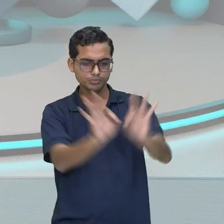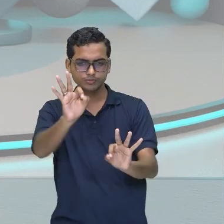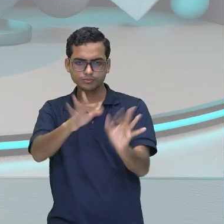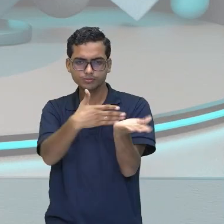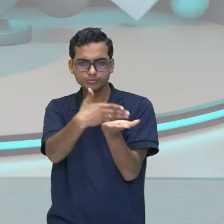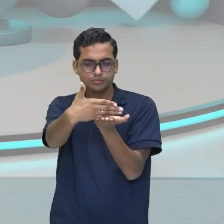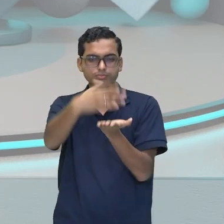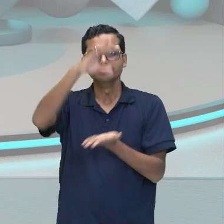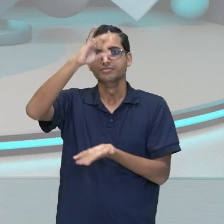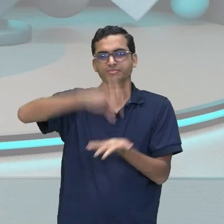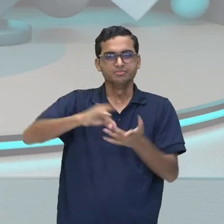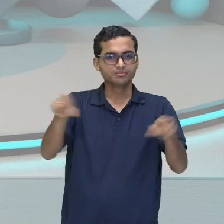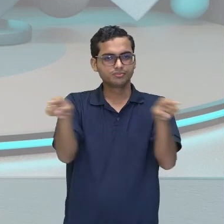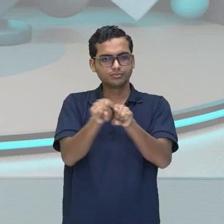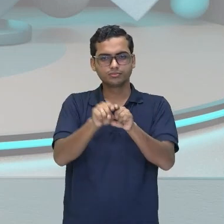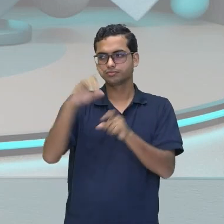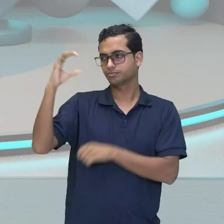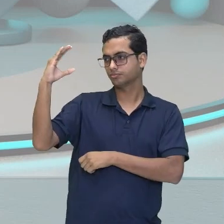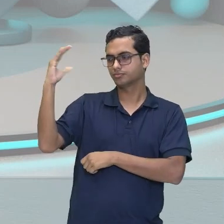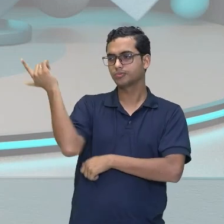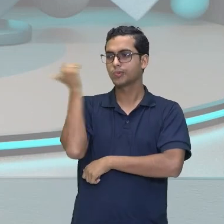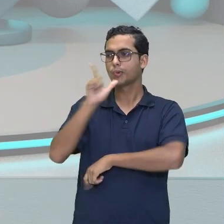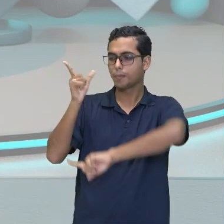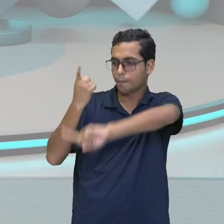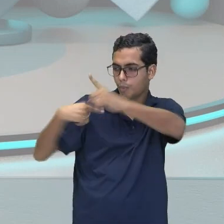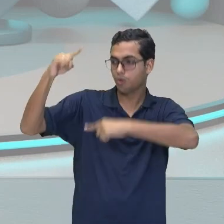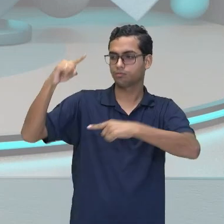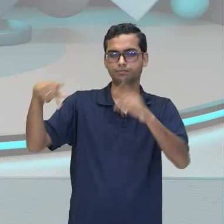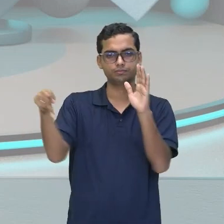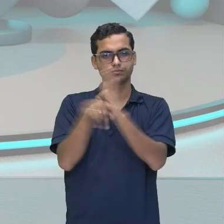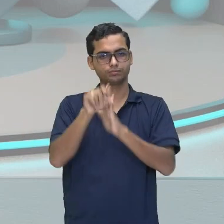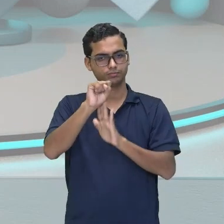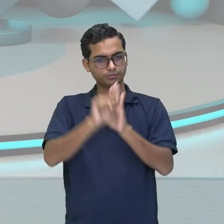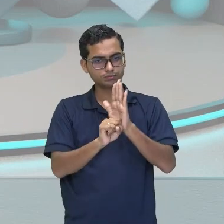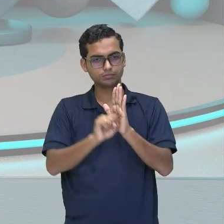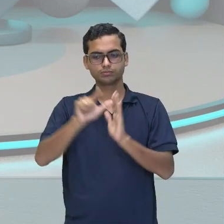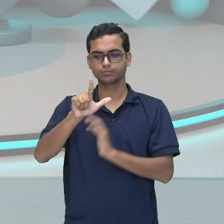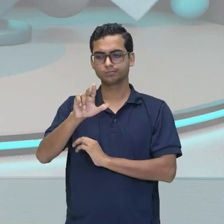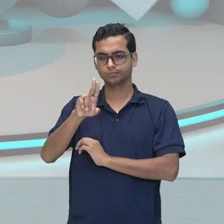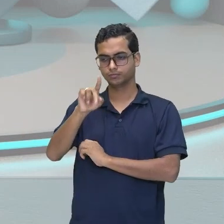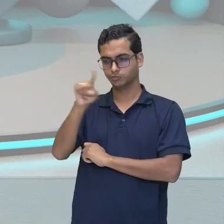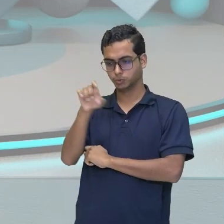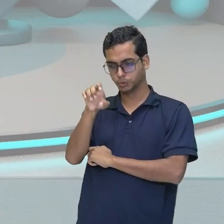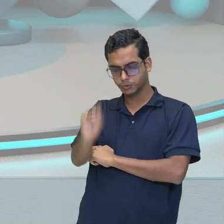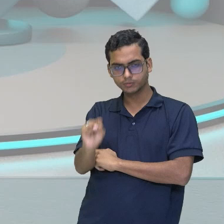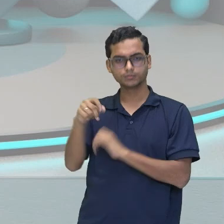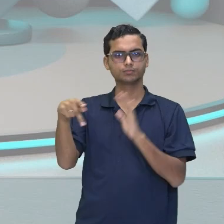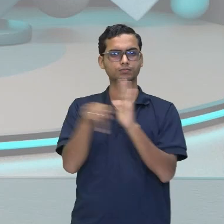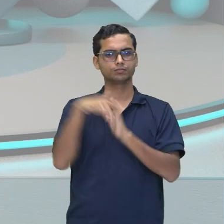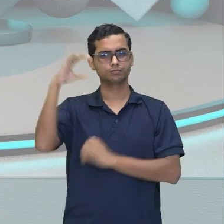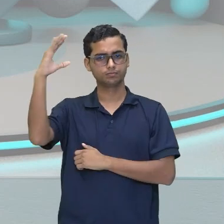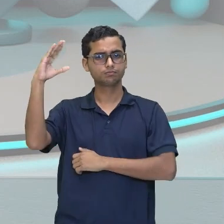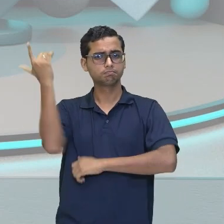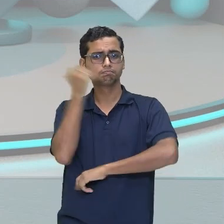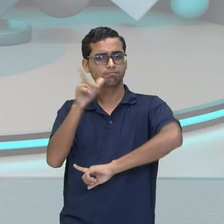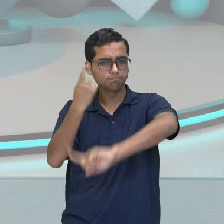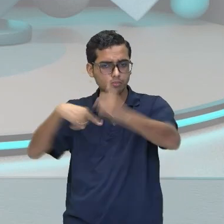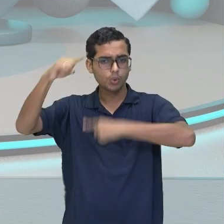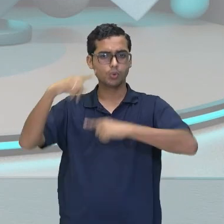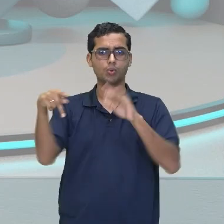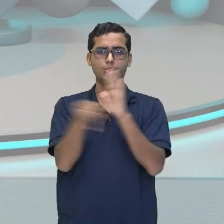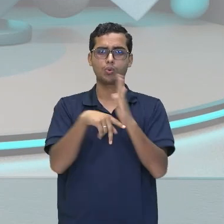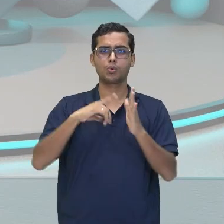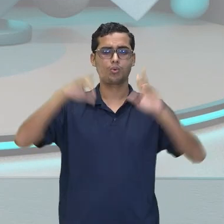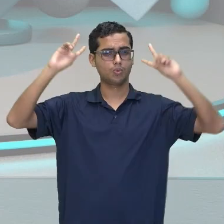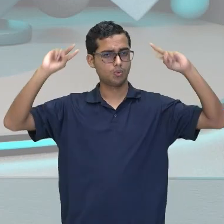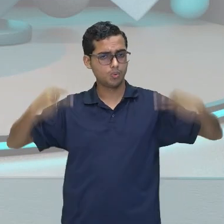A ciência evolui. Nesse século de luzes, que a ciência evoluiu e os homens começaram a ler